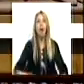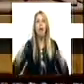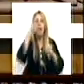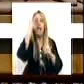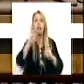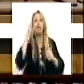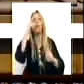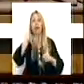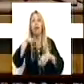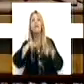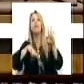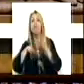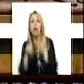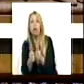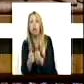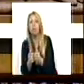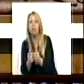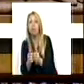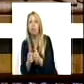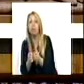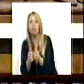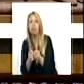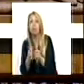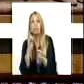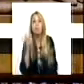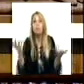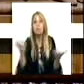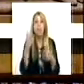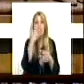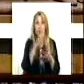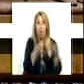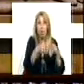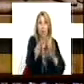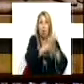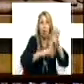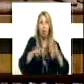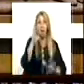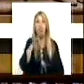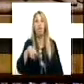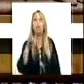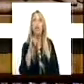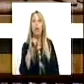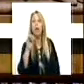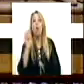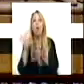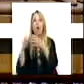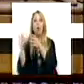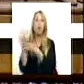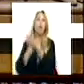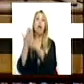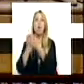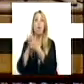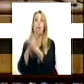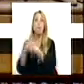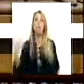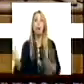Nunca ficou claro se era a Comissão Europeia, se era o FMI, se eram os grandes grupos económicos e financeiros, se era Paulo